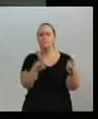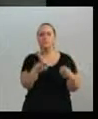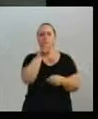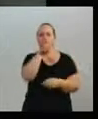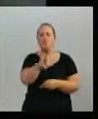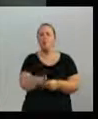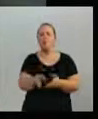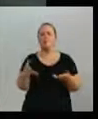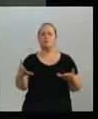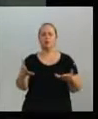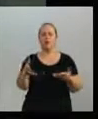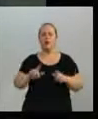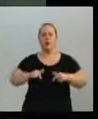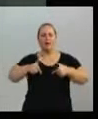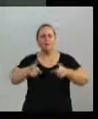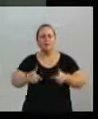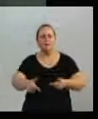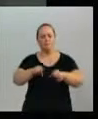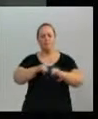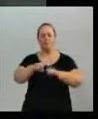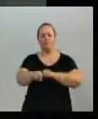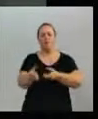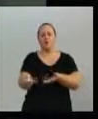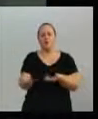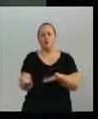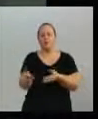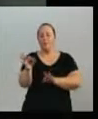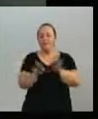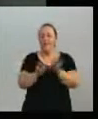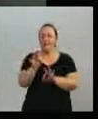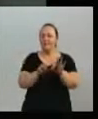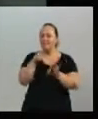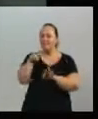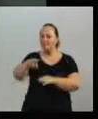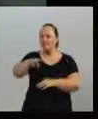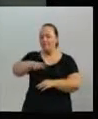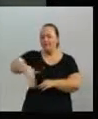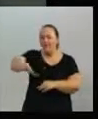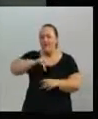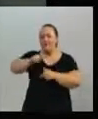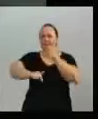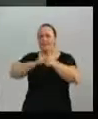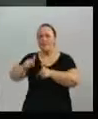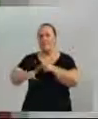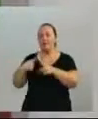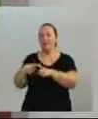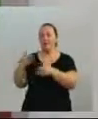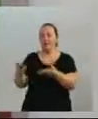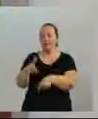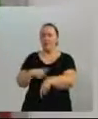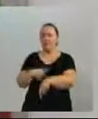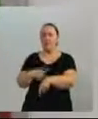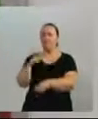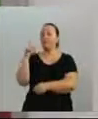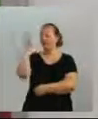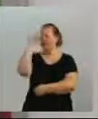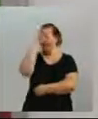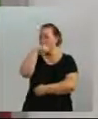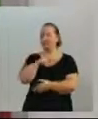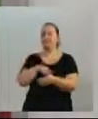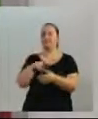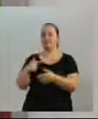esse da formatura de jovens, preparando eles para o mercado de trabalho no momento tão difícil da nossa